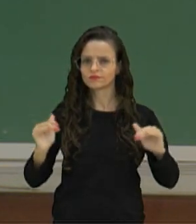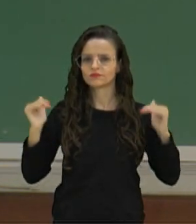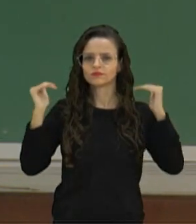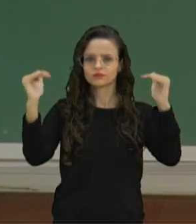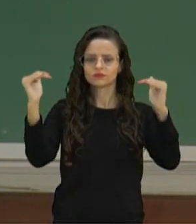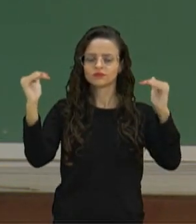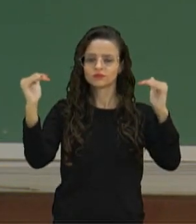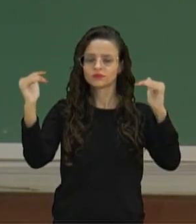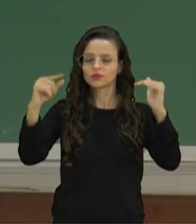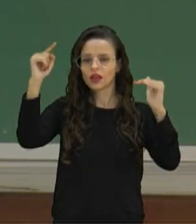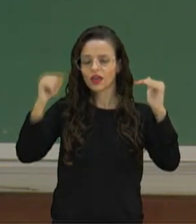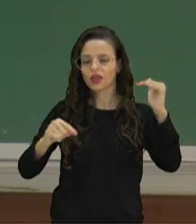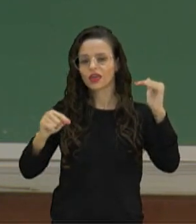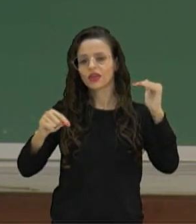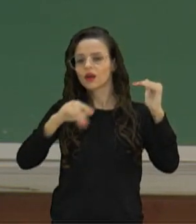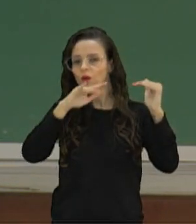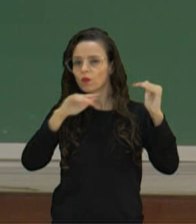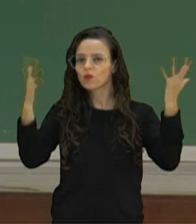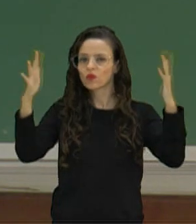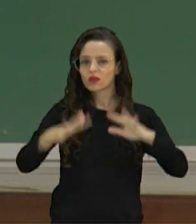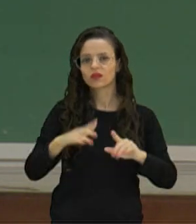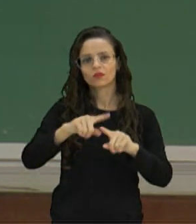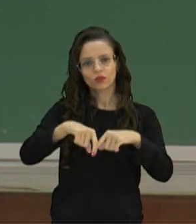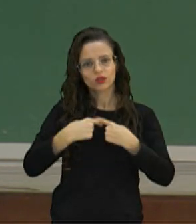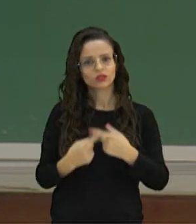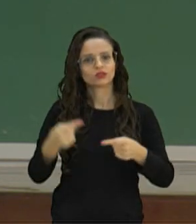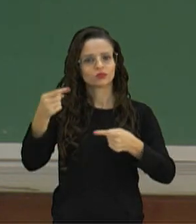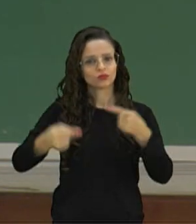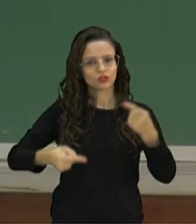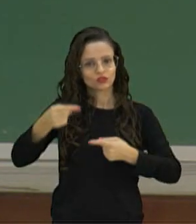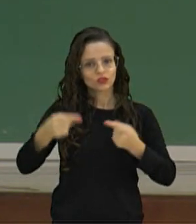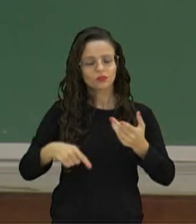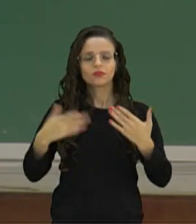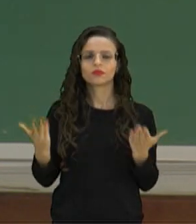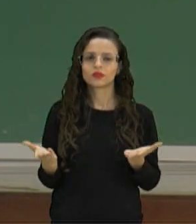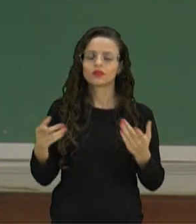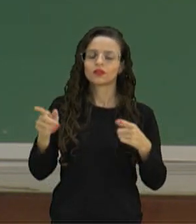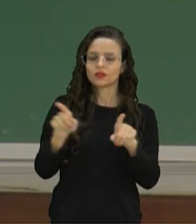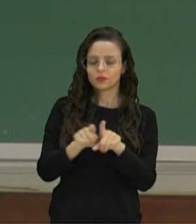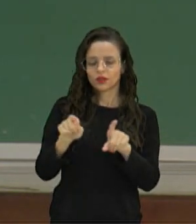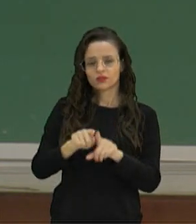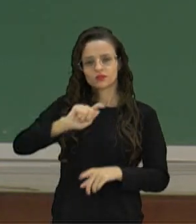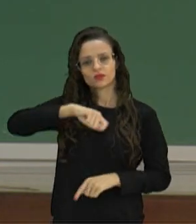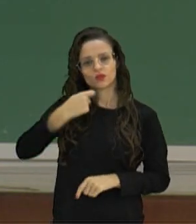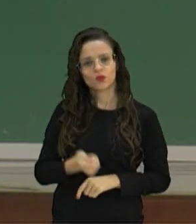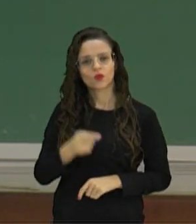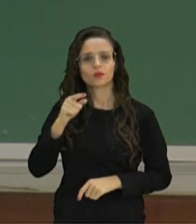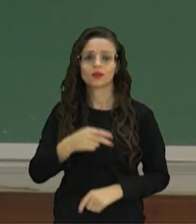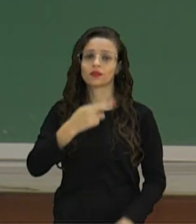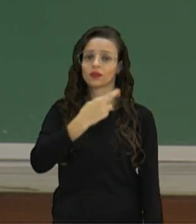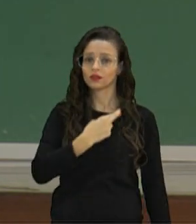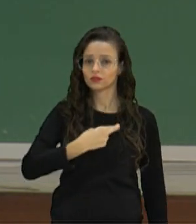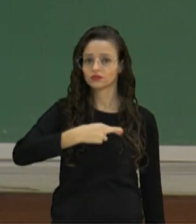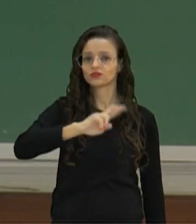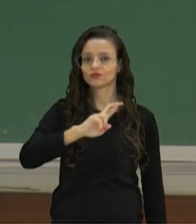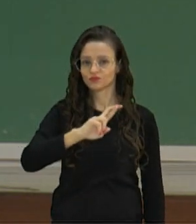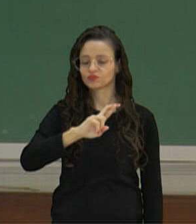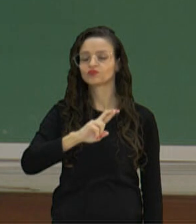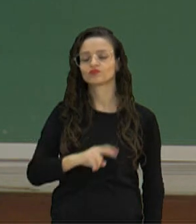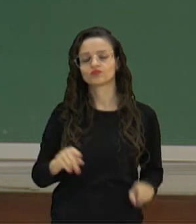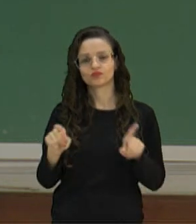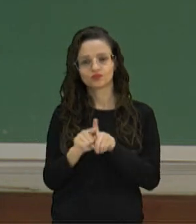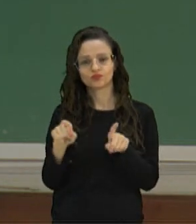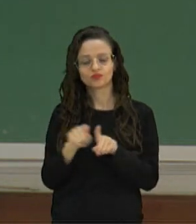Então é um mundo arruinado nesse sentido, arruinado politicamente e também na questão ali religiosa.